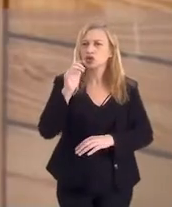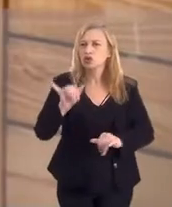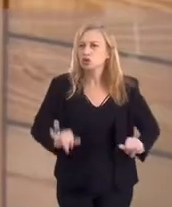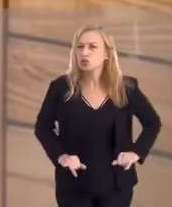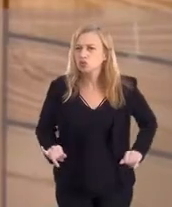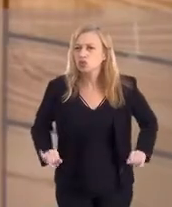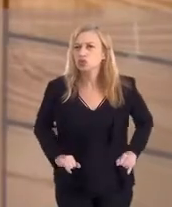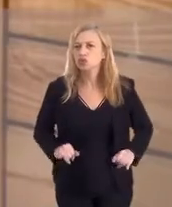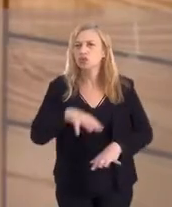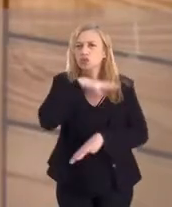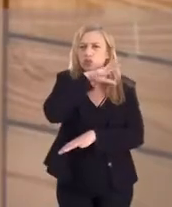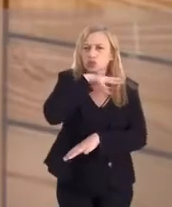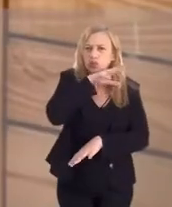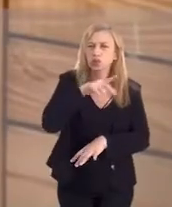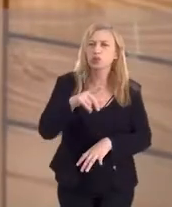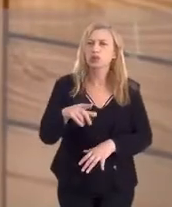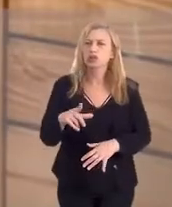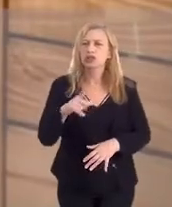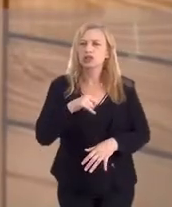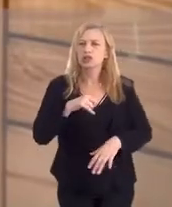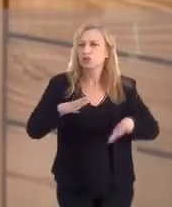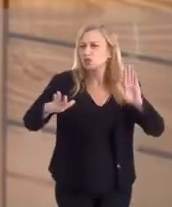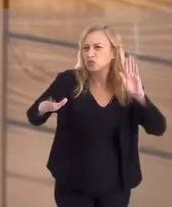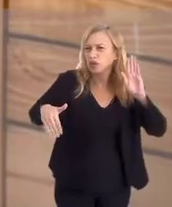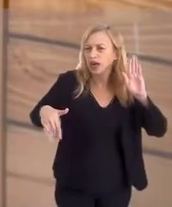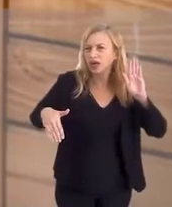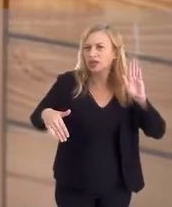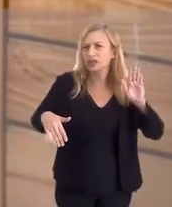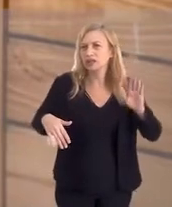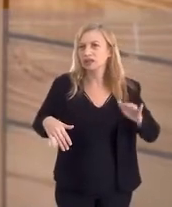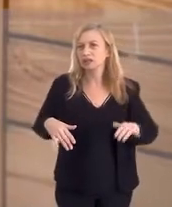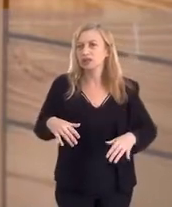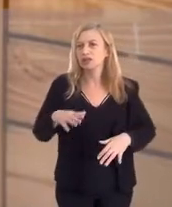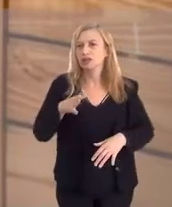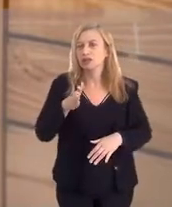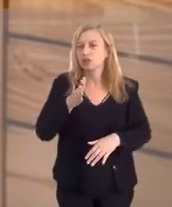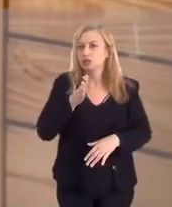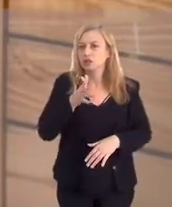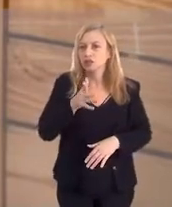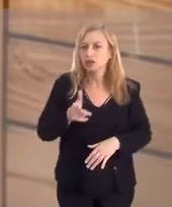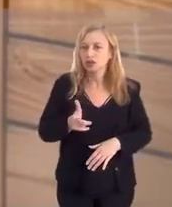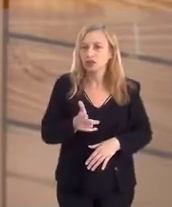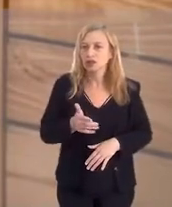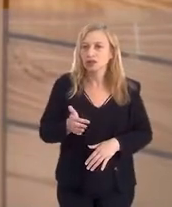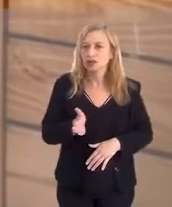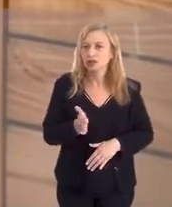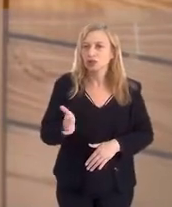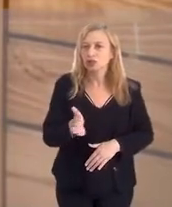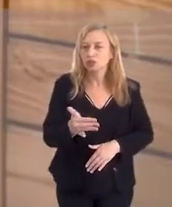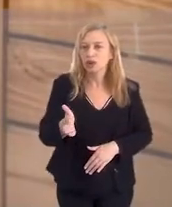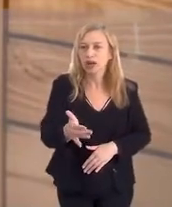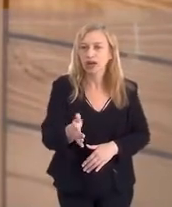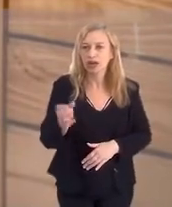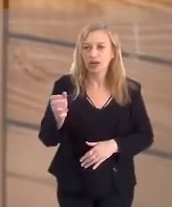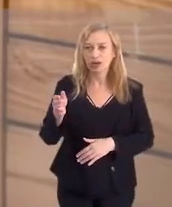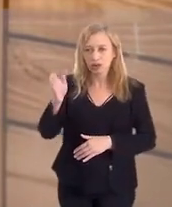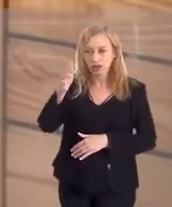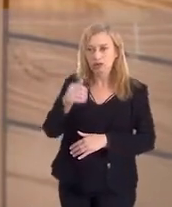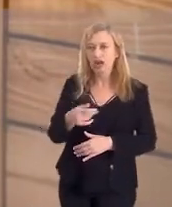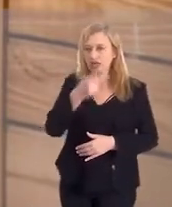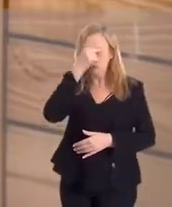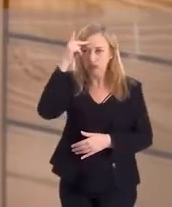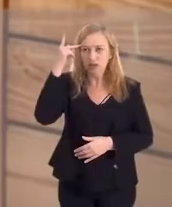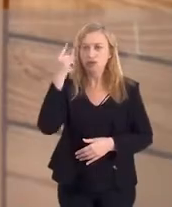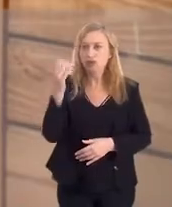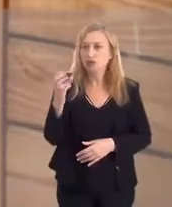animais sofreram, nós temos praias nossas que estão tendo tubarão, as pessoas estão correndo. E aí, como é